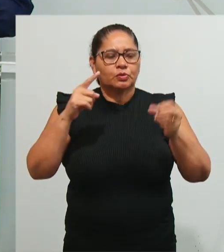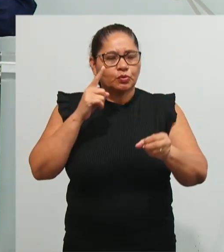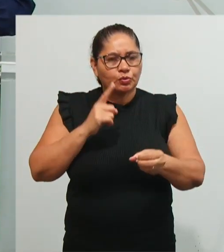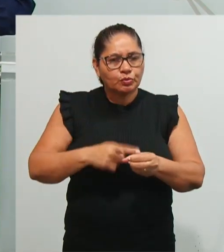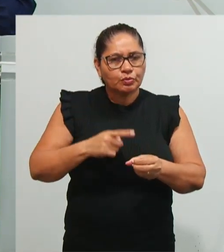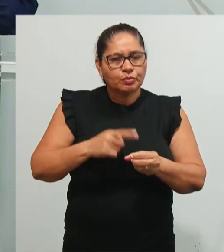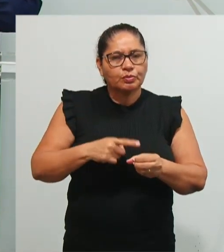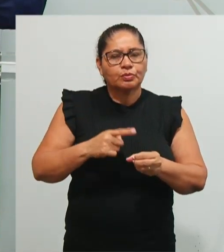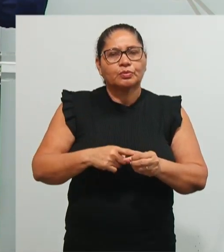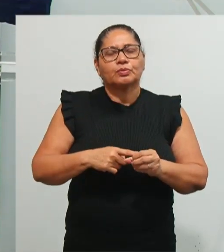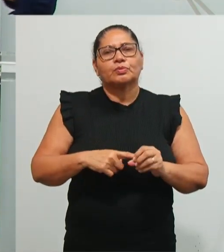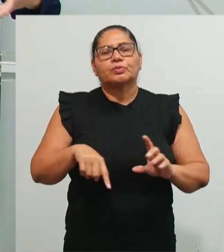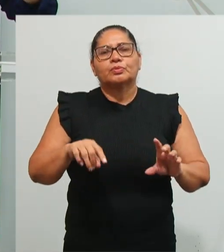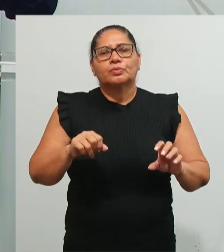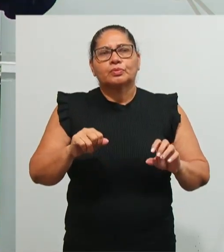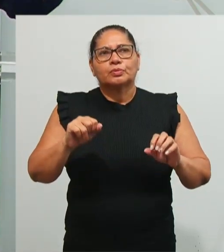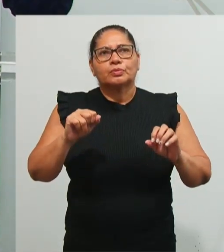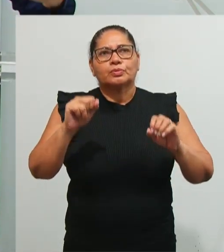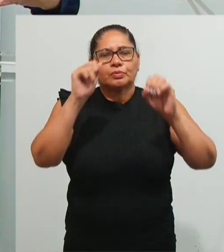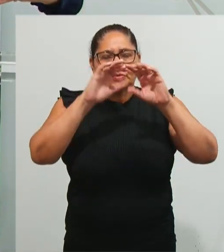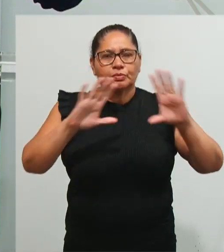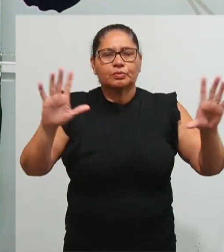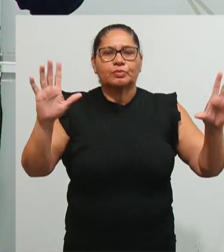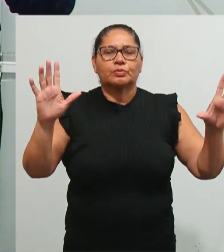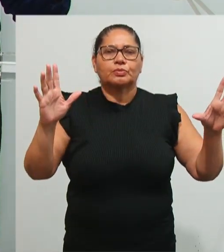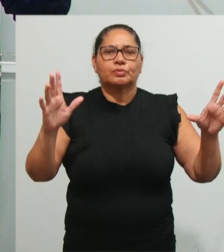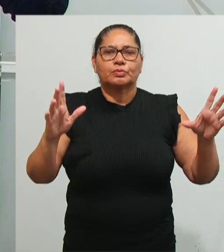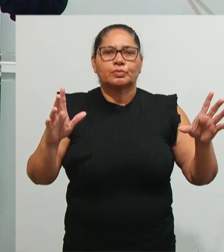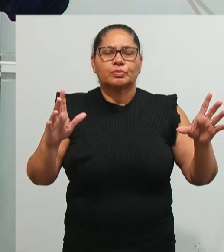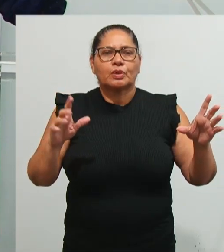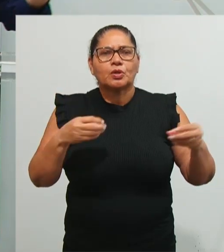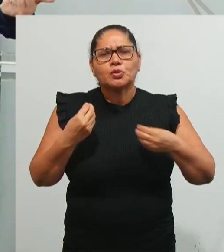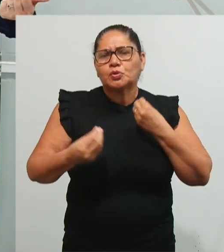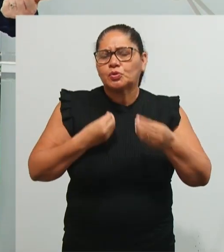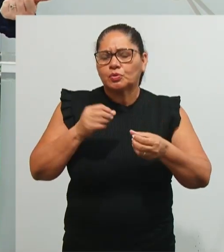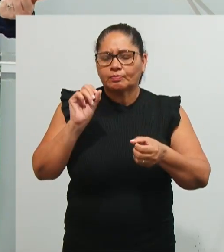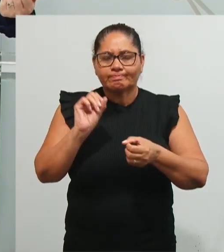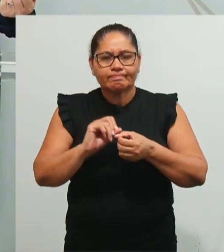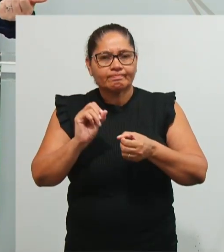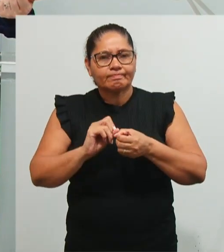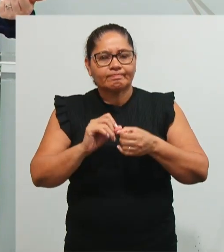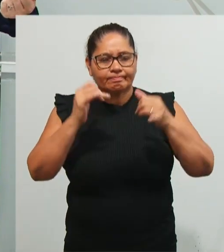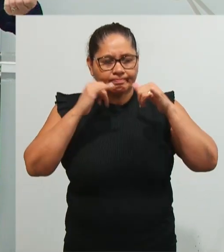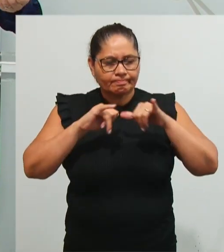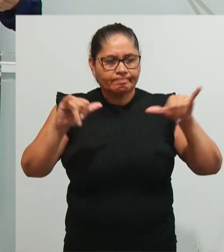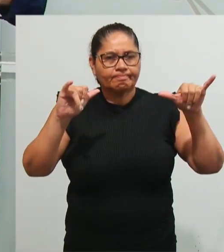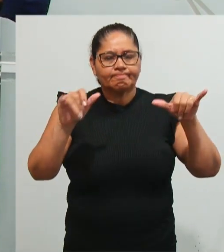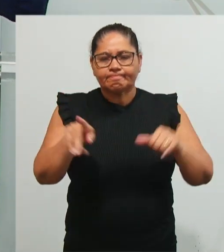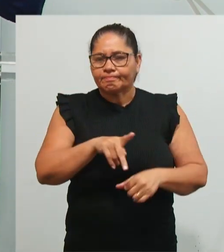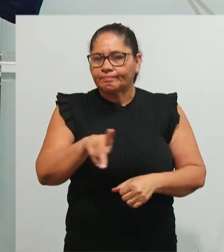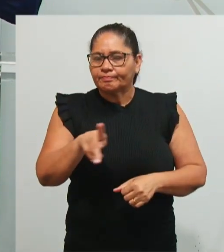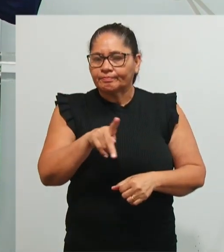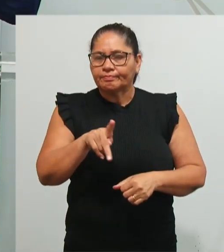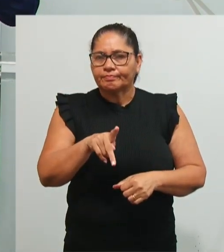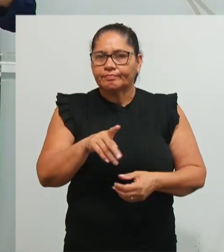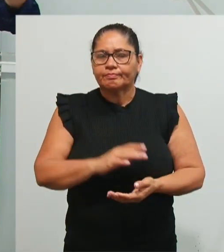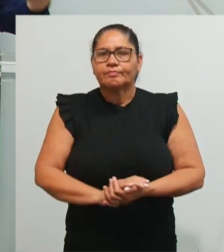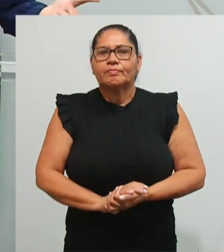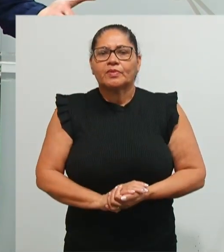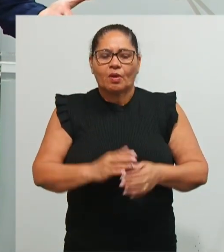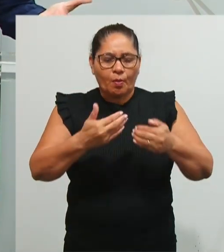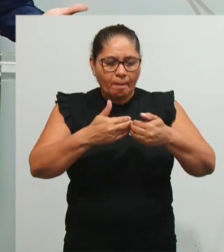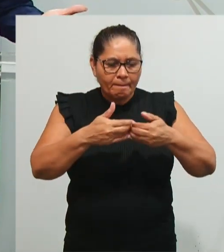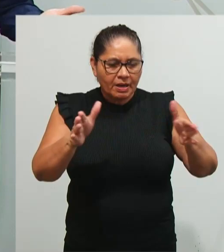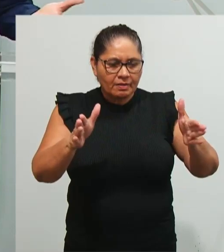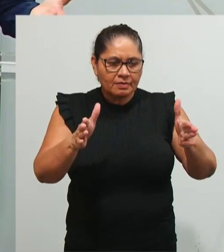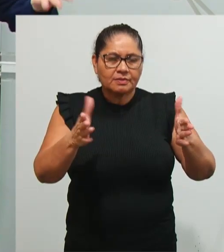com seus portais e vai realmente fomentar assim, uma nova era de disponibilização de informações públicas. Isso vai abrir muita pesquisa